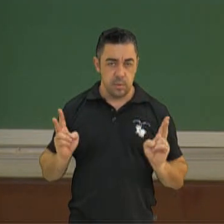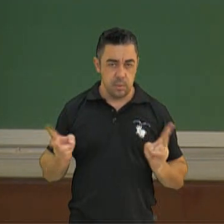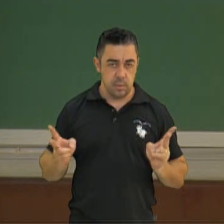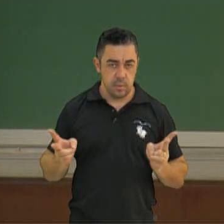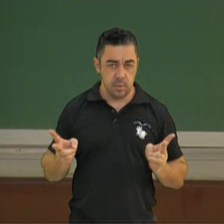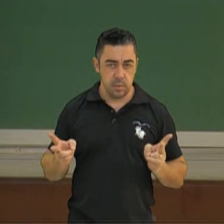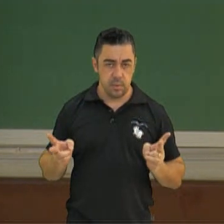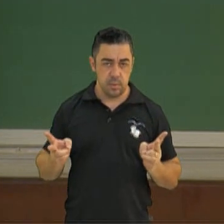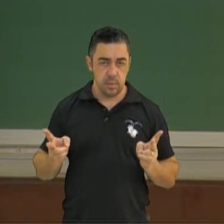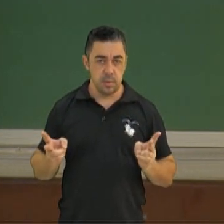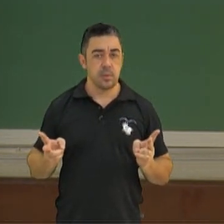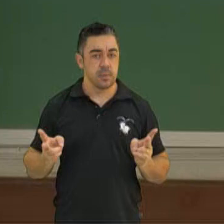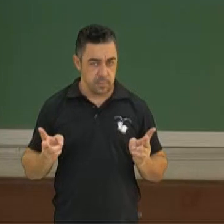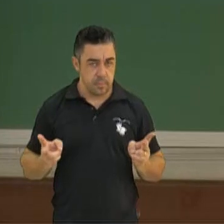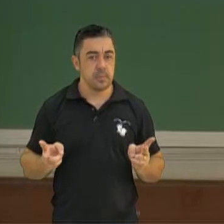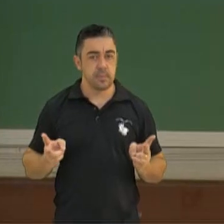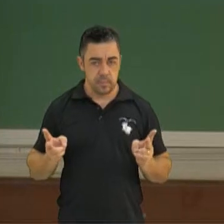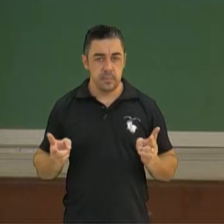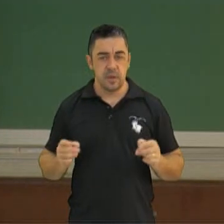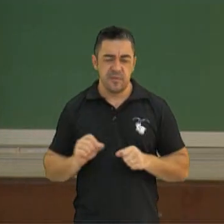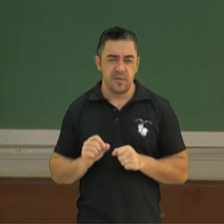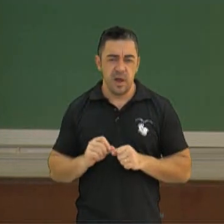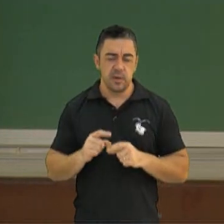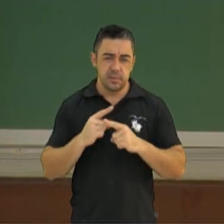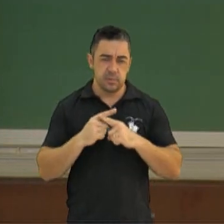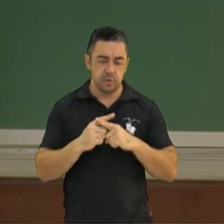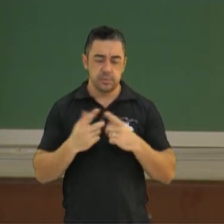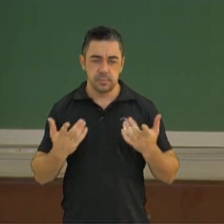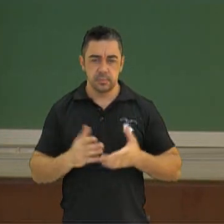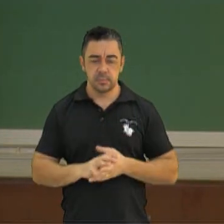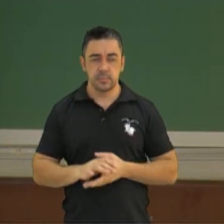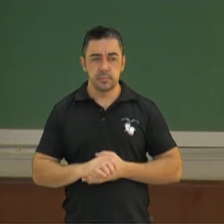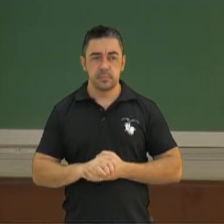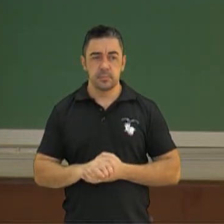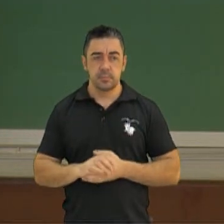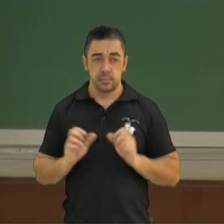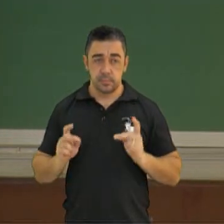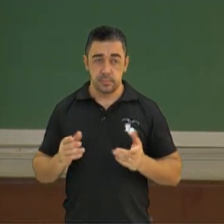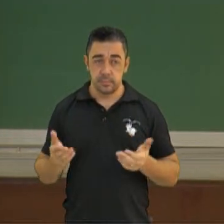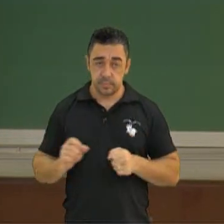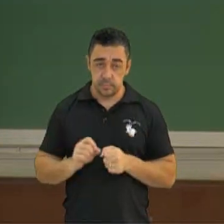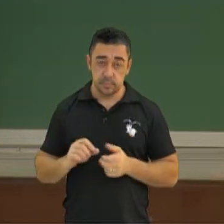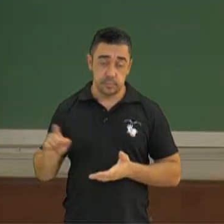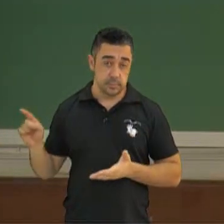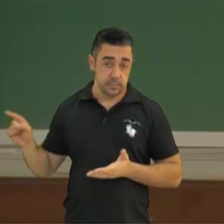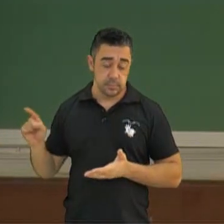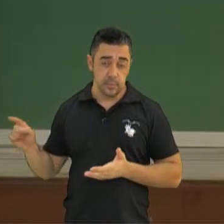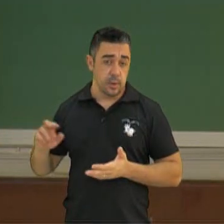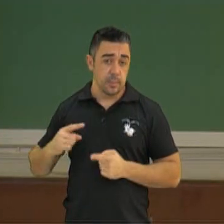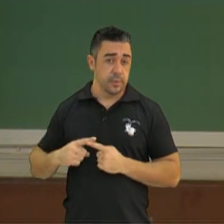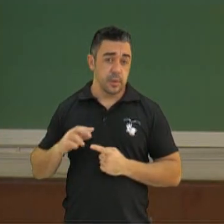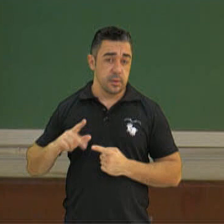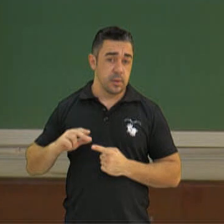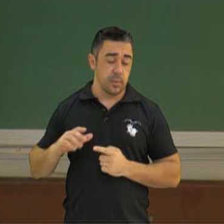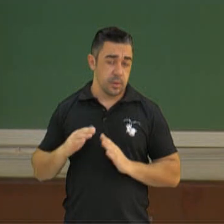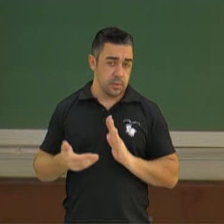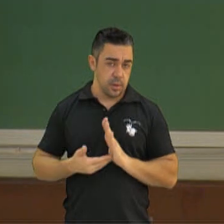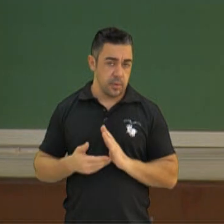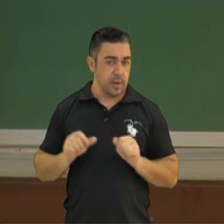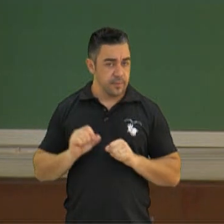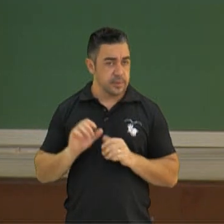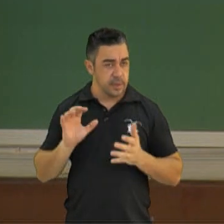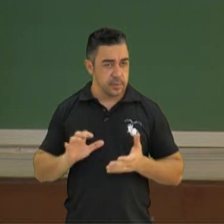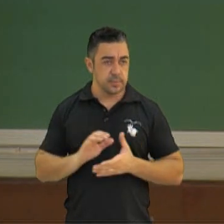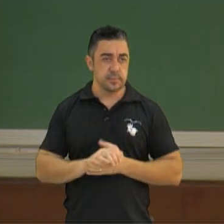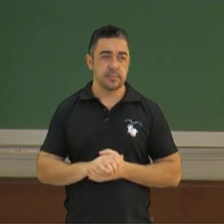2 informações, que a gente fala que multiplica em x, ok? Então, é isso que nós vamos fazer, porque não é um número inteiro. Então, eu vou resolver dessa